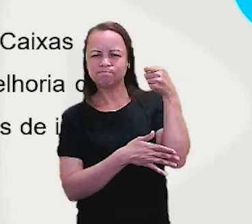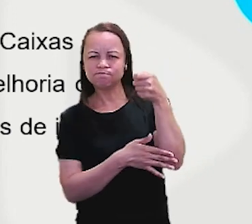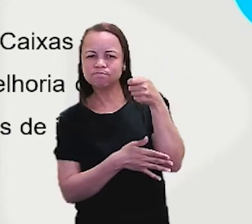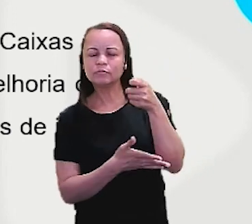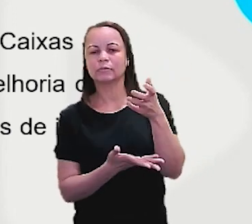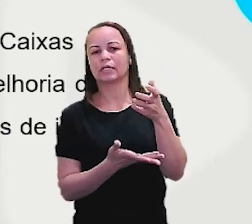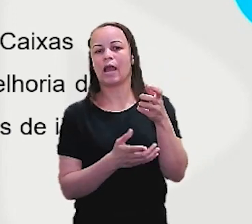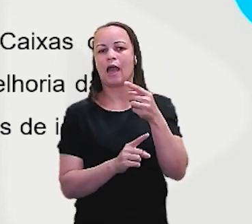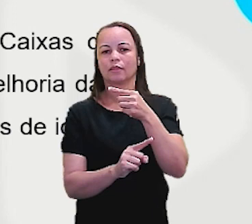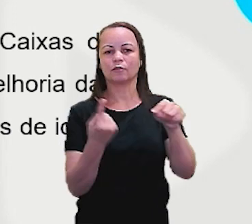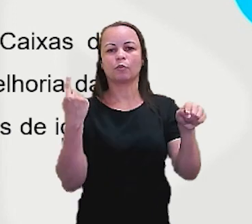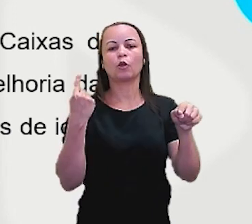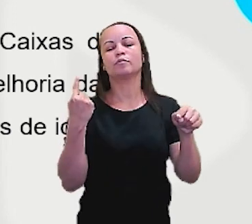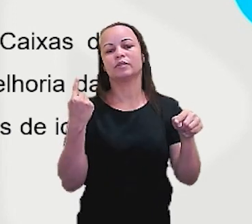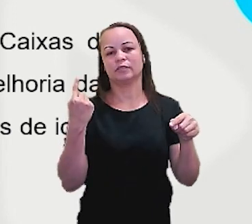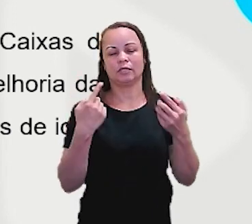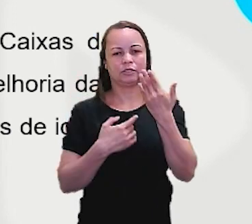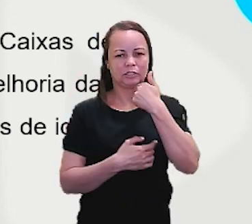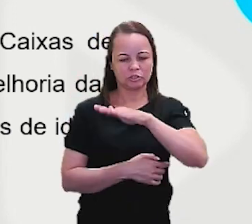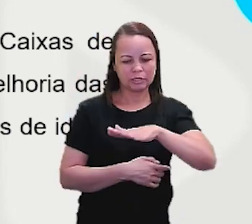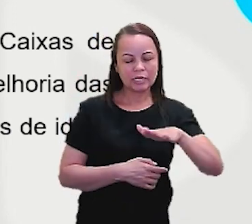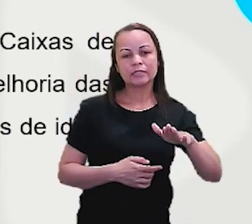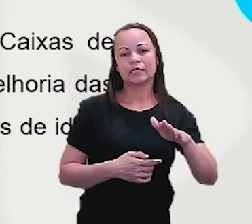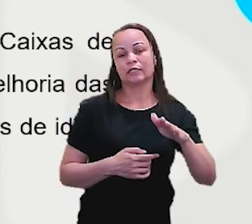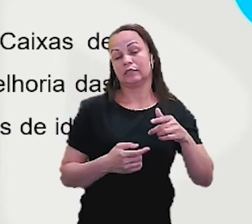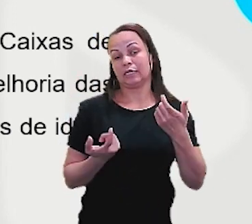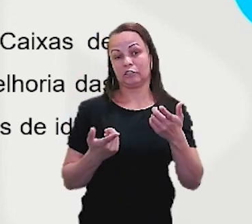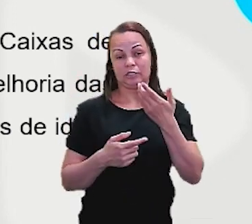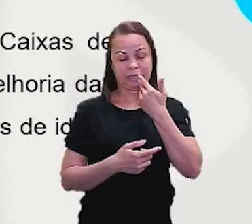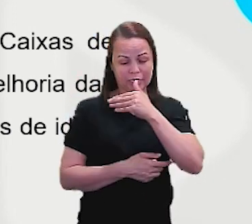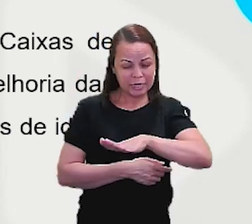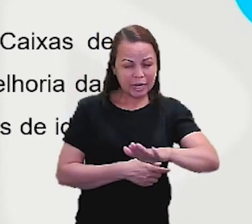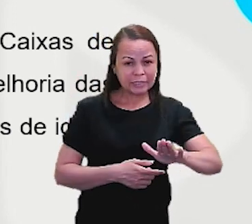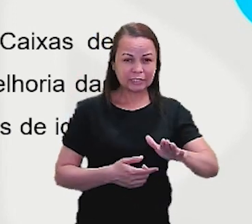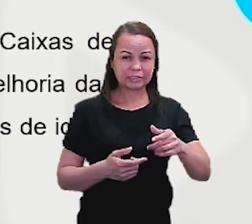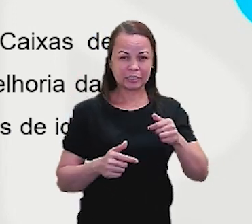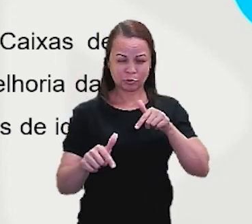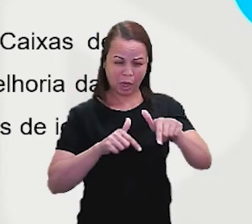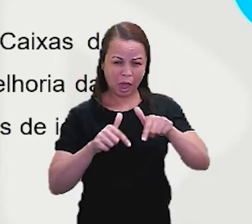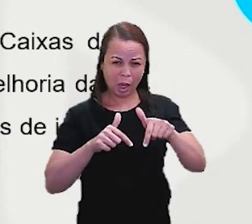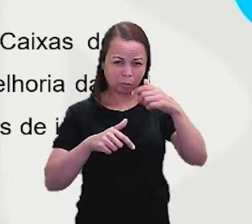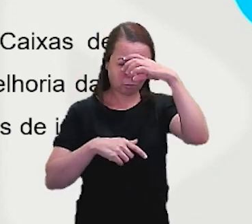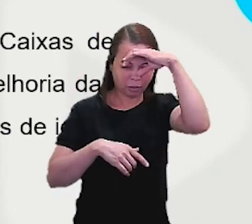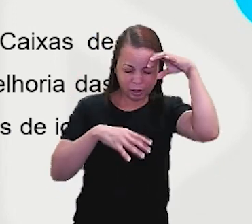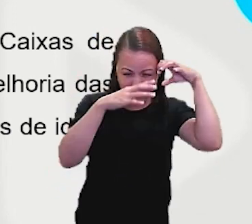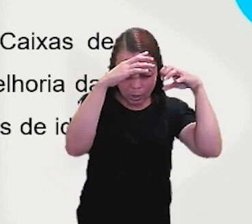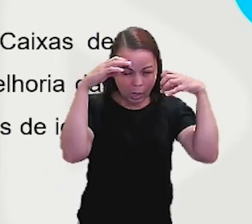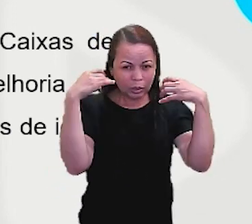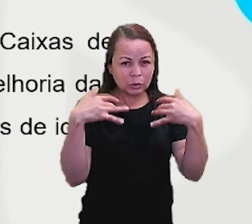não exploração do trabalho infantil, das crianças não ser exploradas como elas estavam sendo.